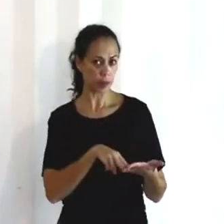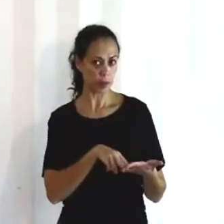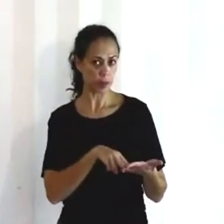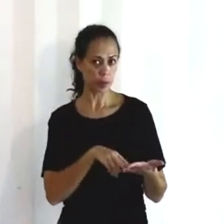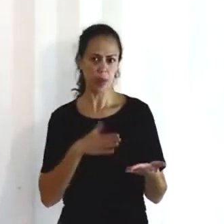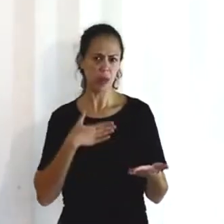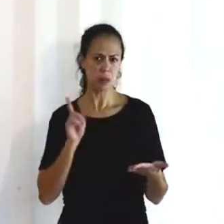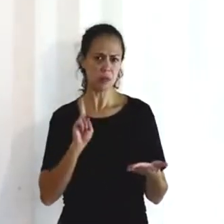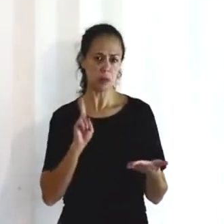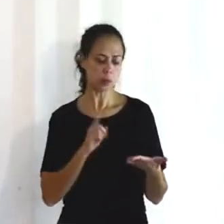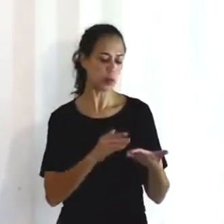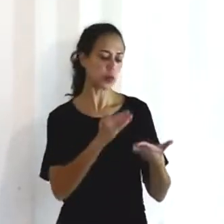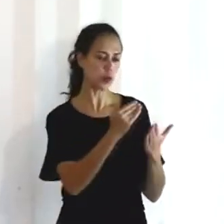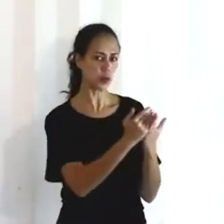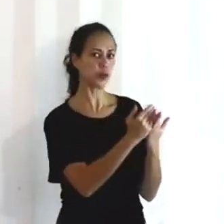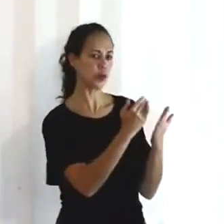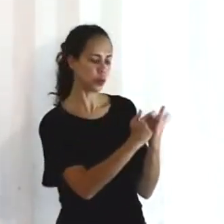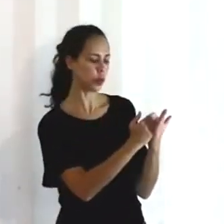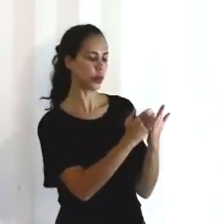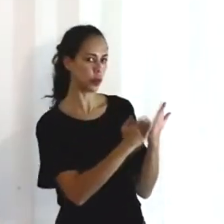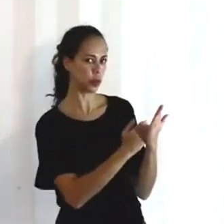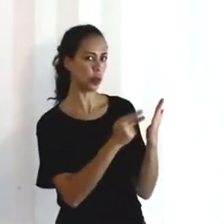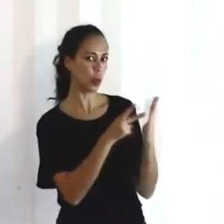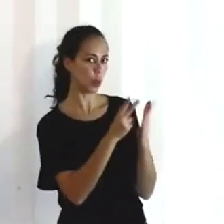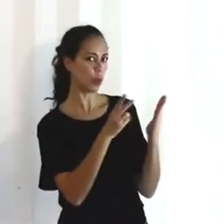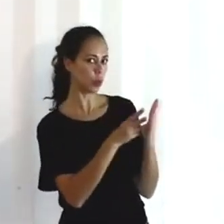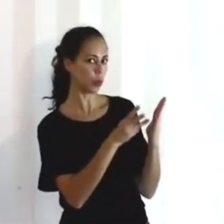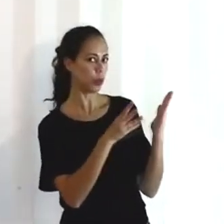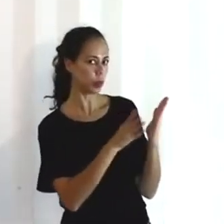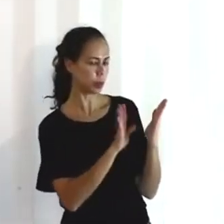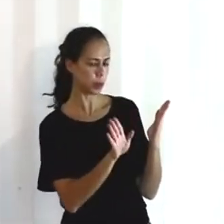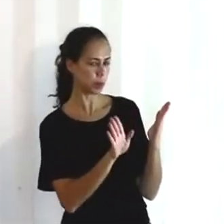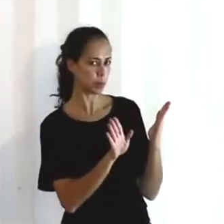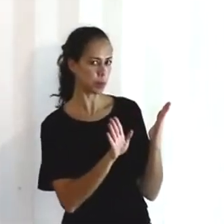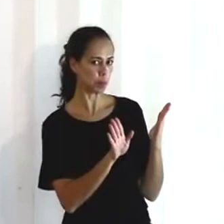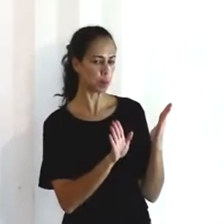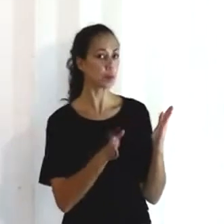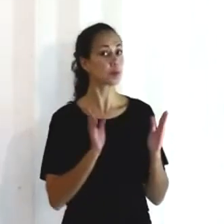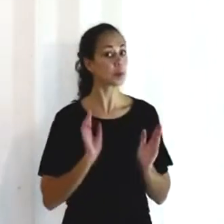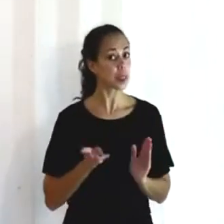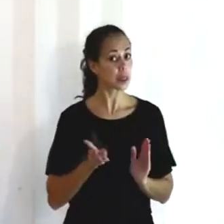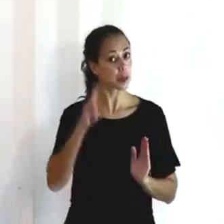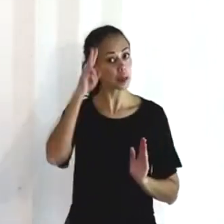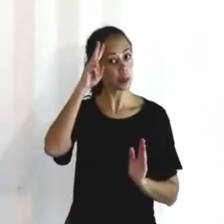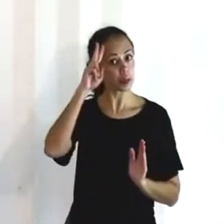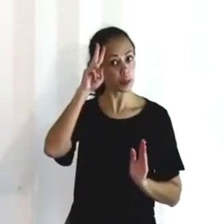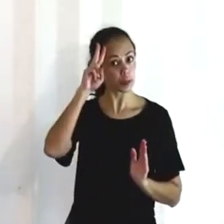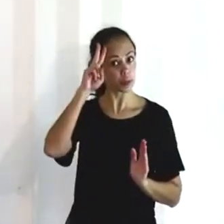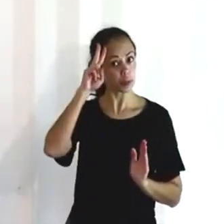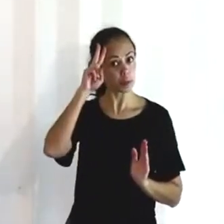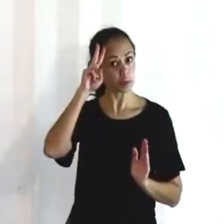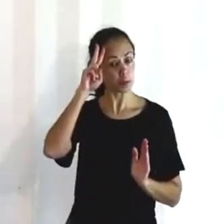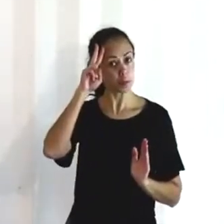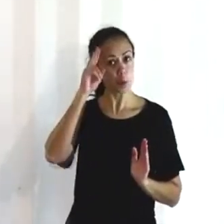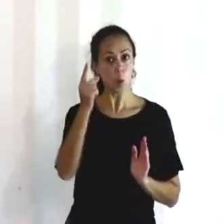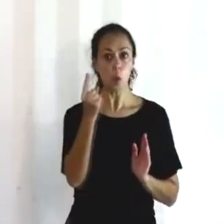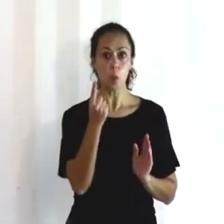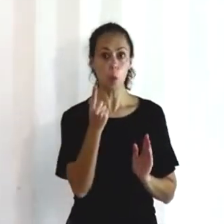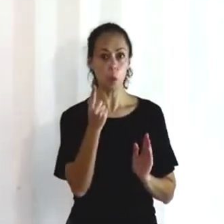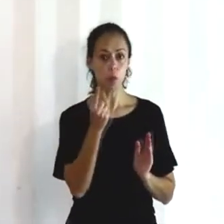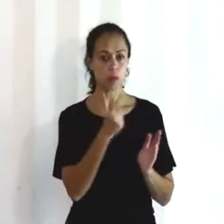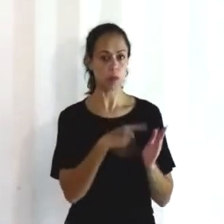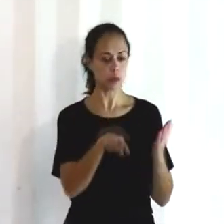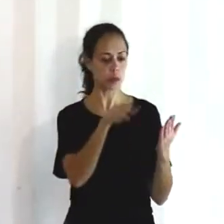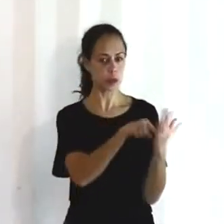3 divisões. Uma parábola sempre tem um sentido. Ela tem um ensino final que deve